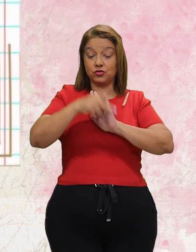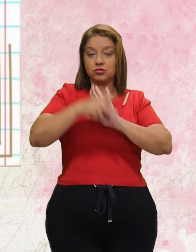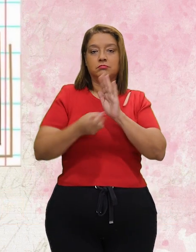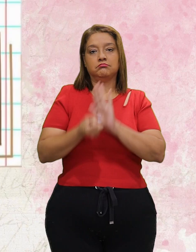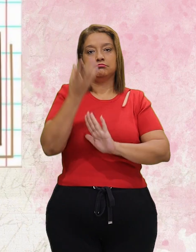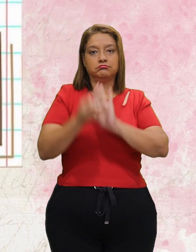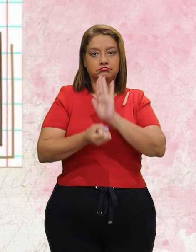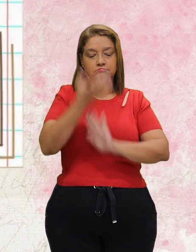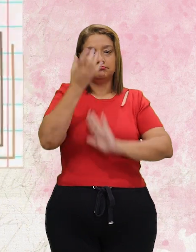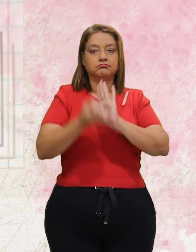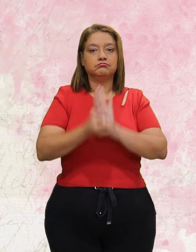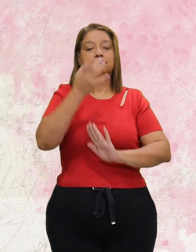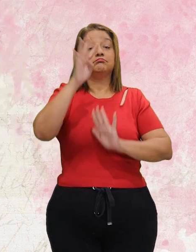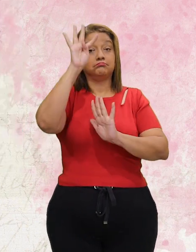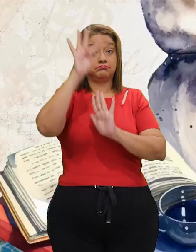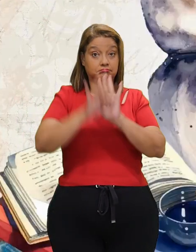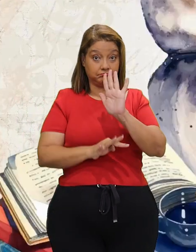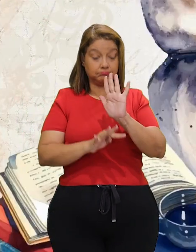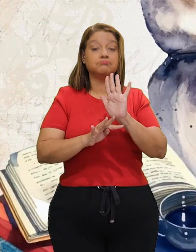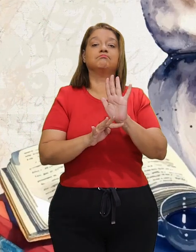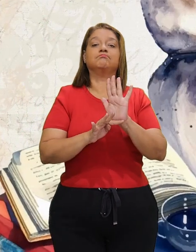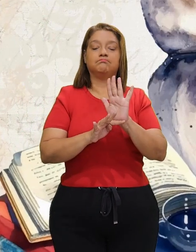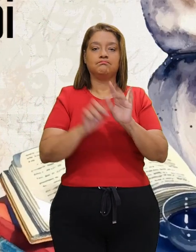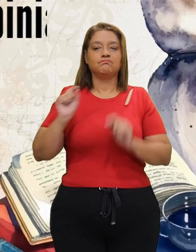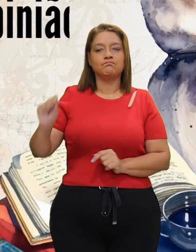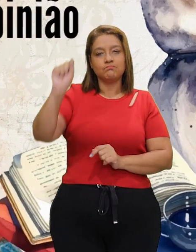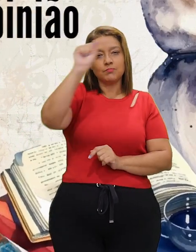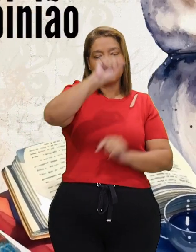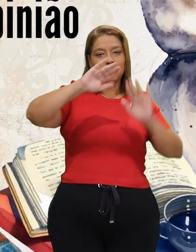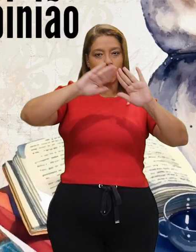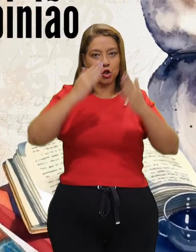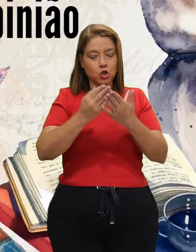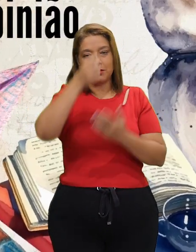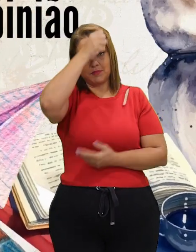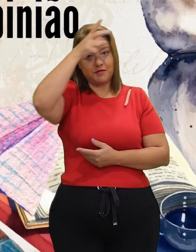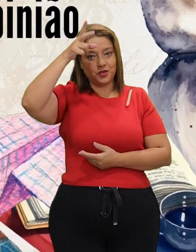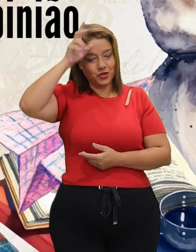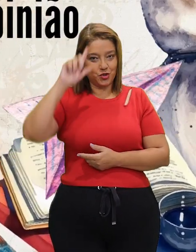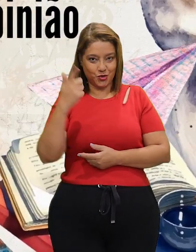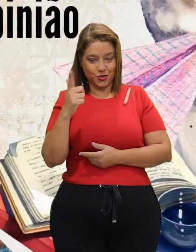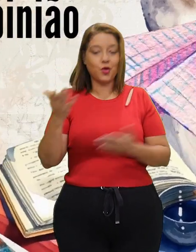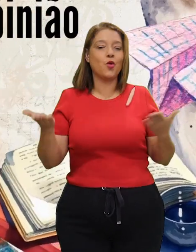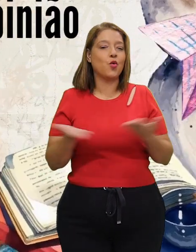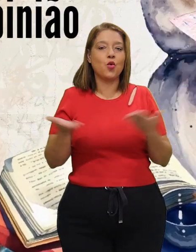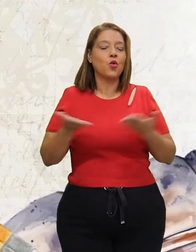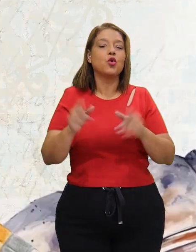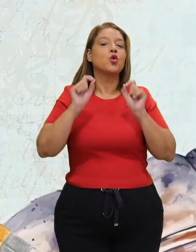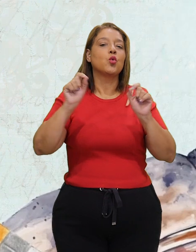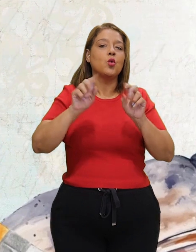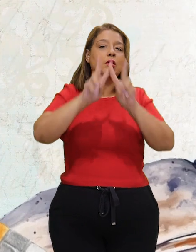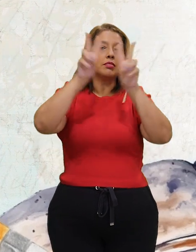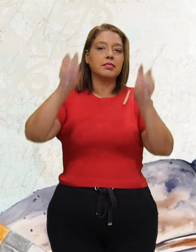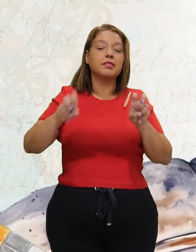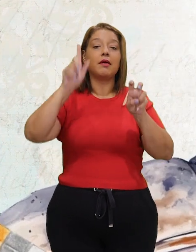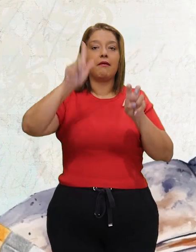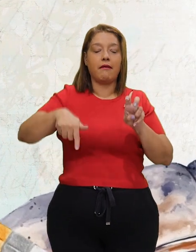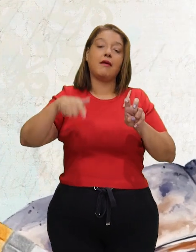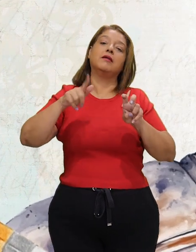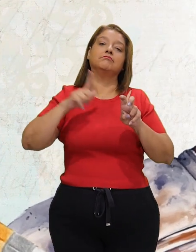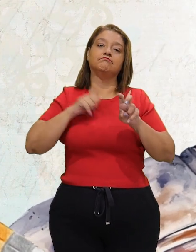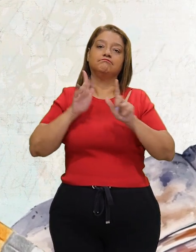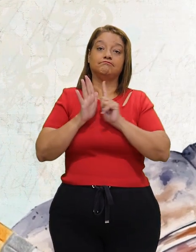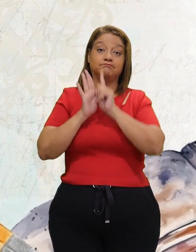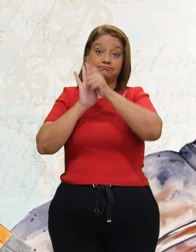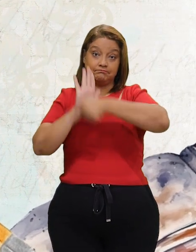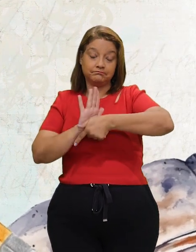Rede da Prefeitura de Goiânia. Hoje falaremos sobre o gênero textual artigo de opinião.